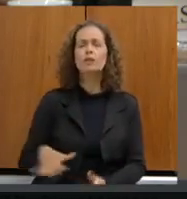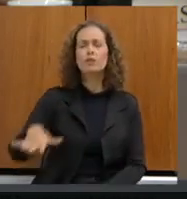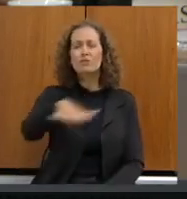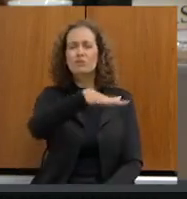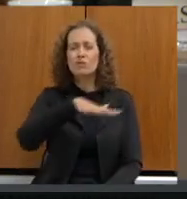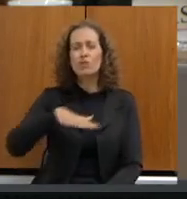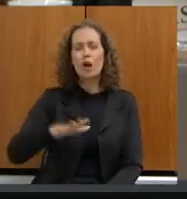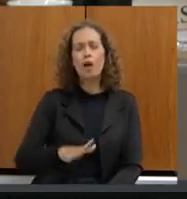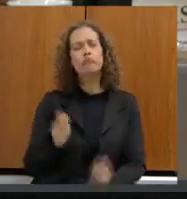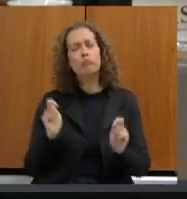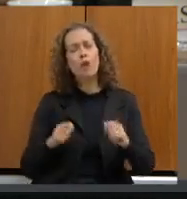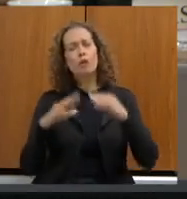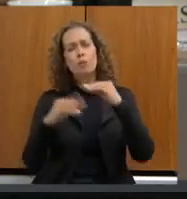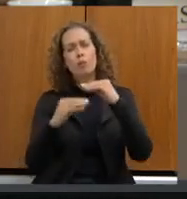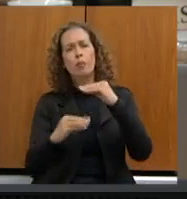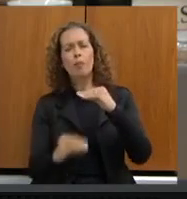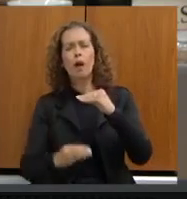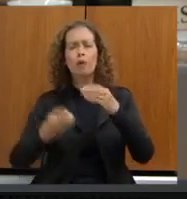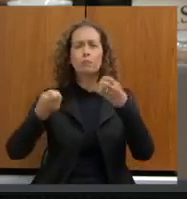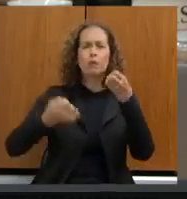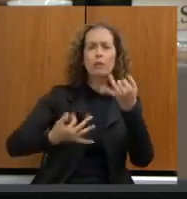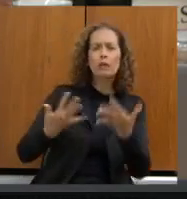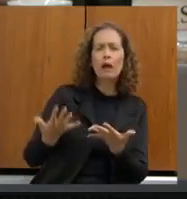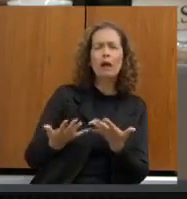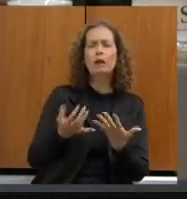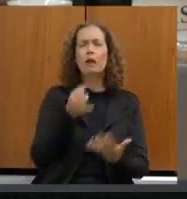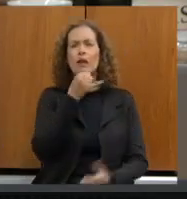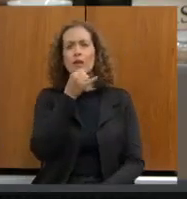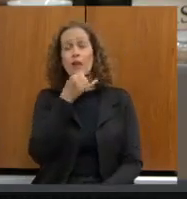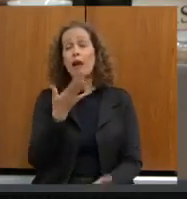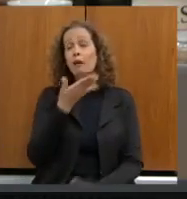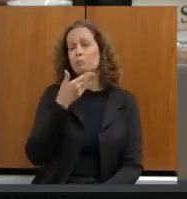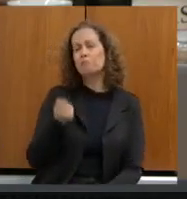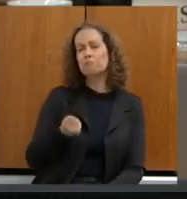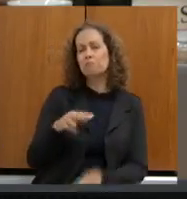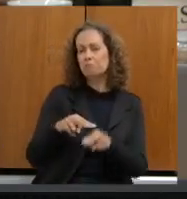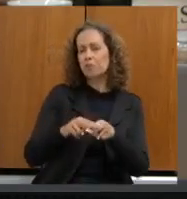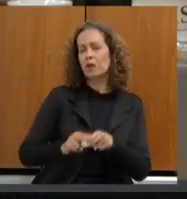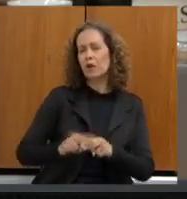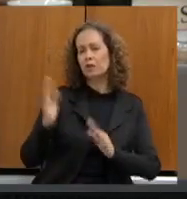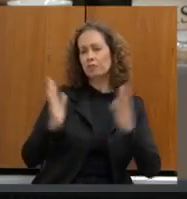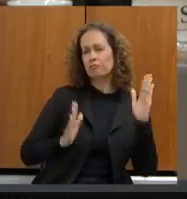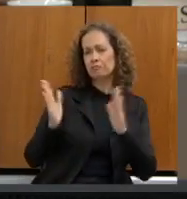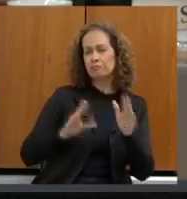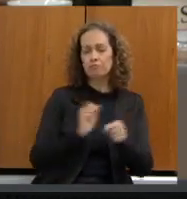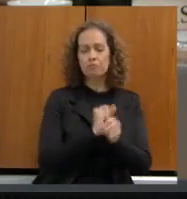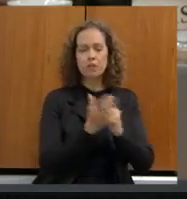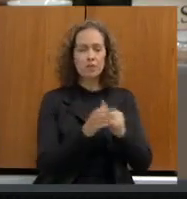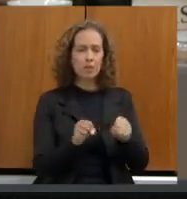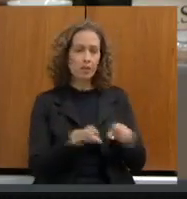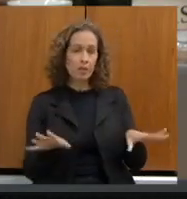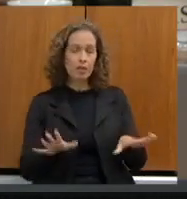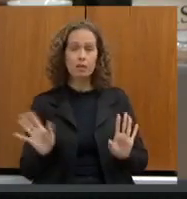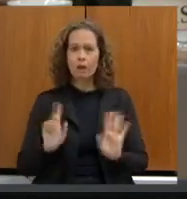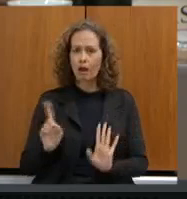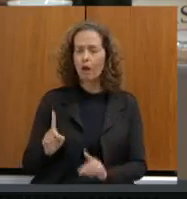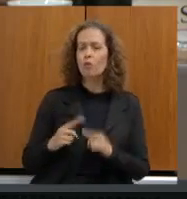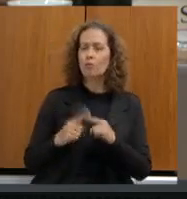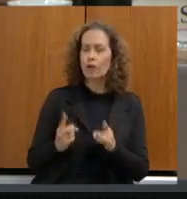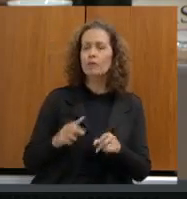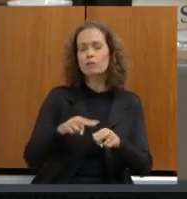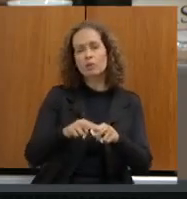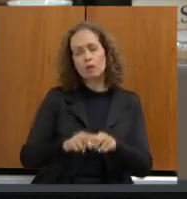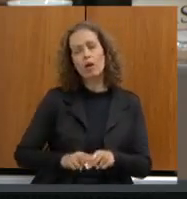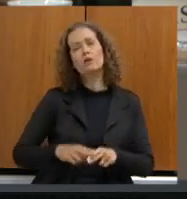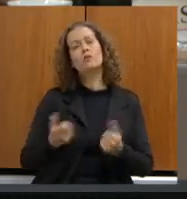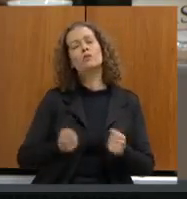ter algumas comentários de que a melhorou por causa da pandemia né eu afirmo melhorou por causa do trabalho melhorou